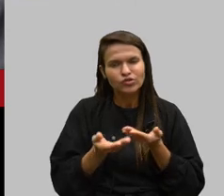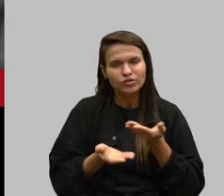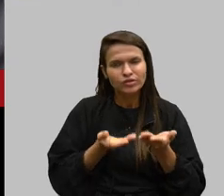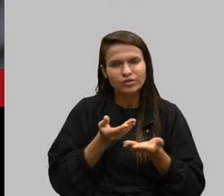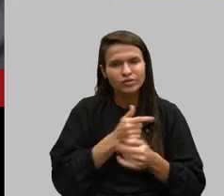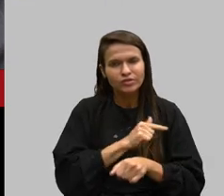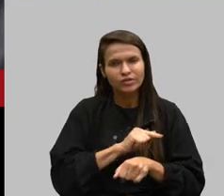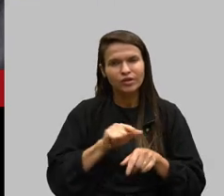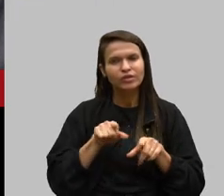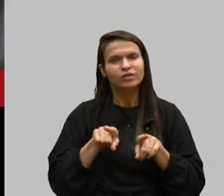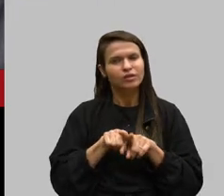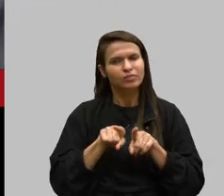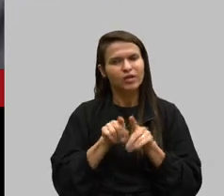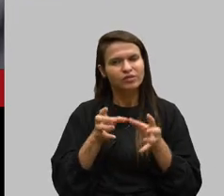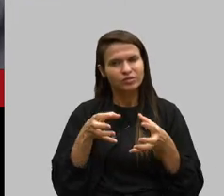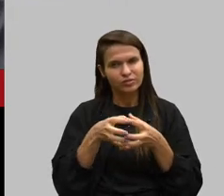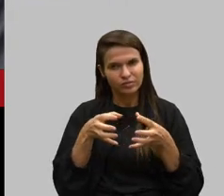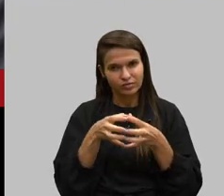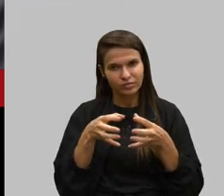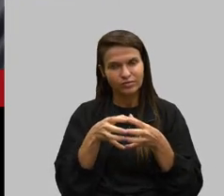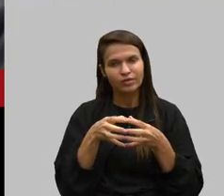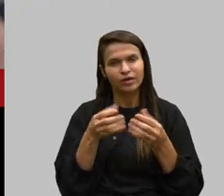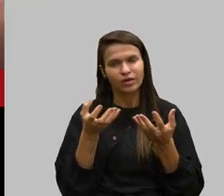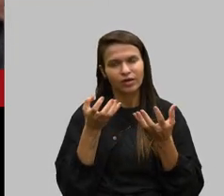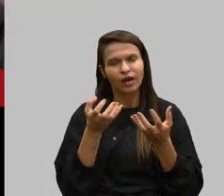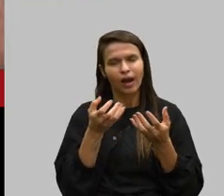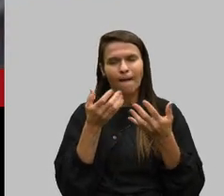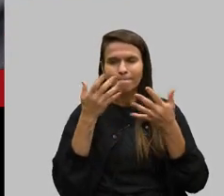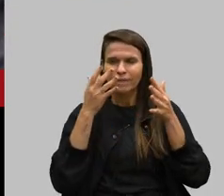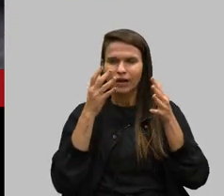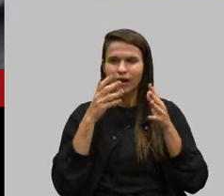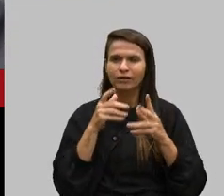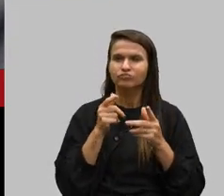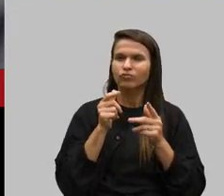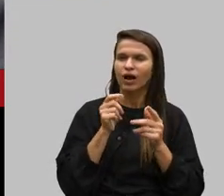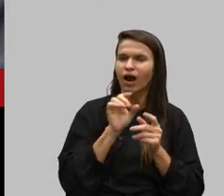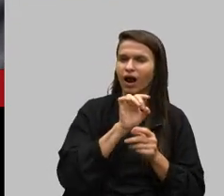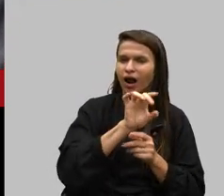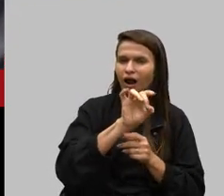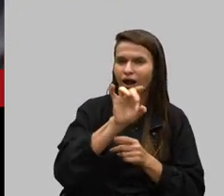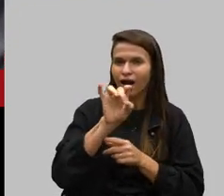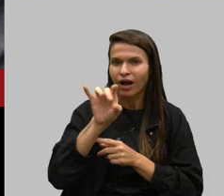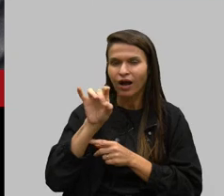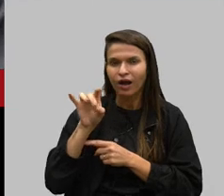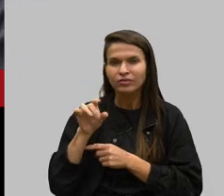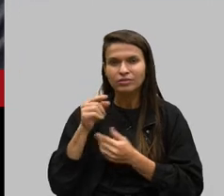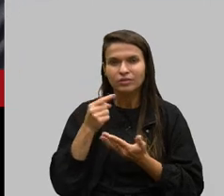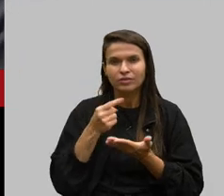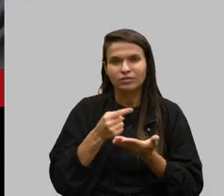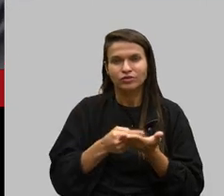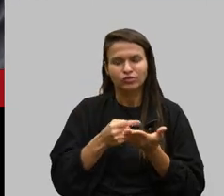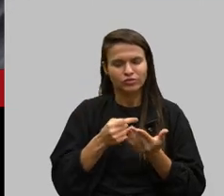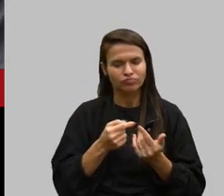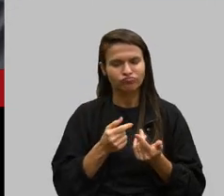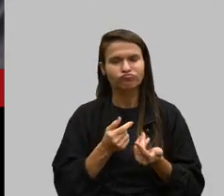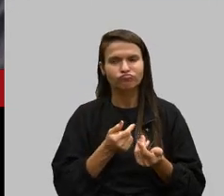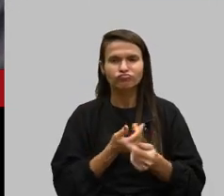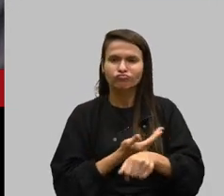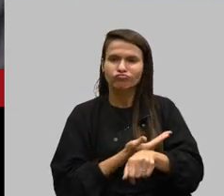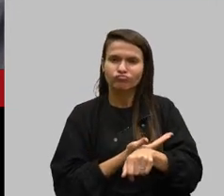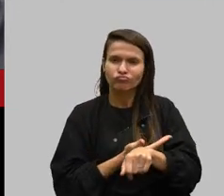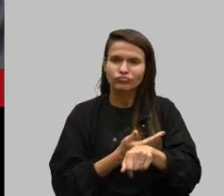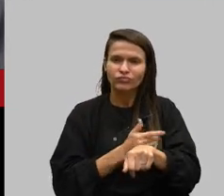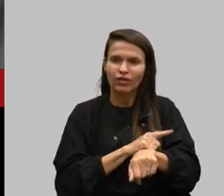mas da sua equipe onde quero parabenizar o Felipe a Carla a Mila todos que tratam todos nós com muito respeito e atend as demandas